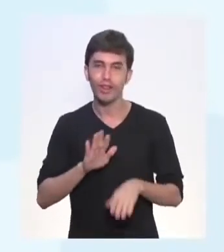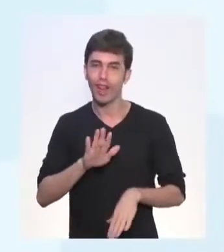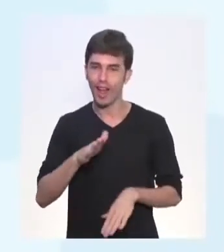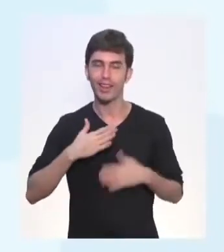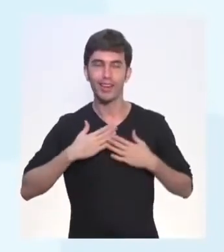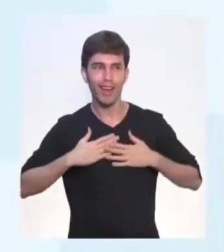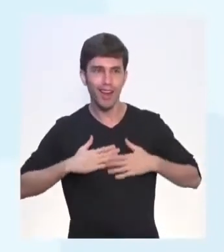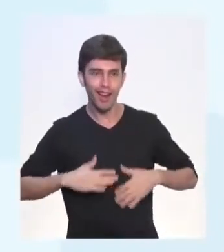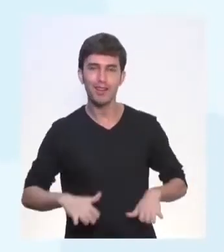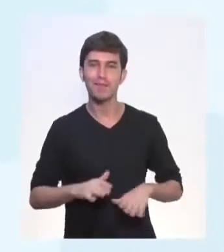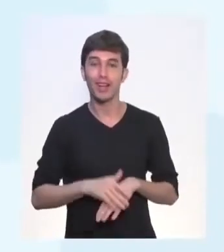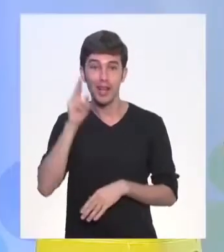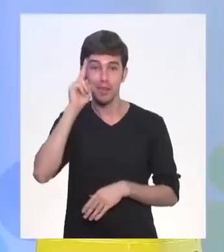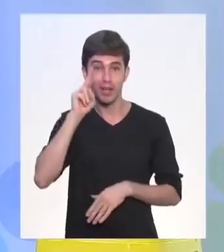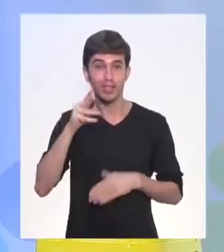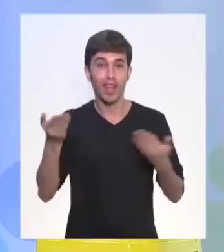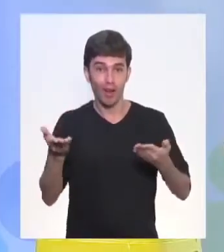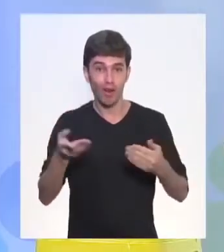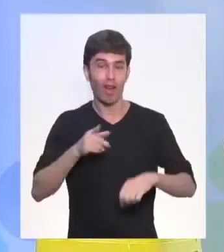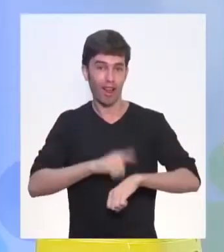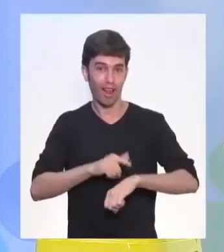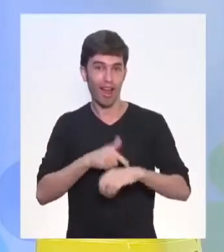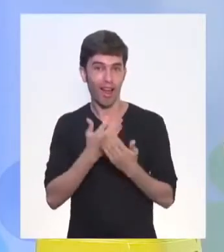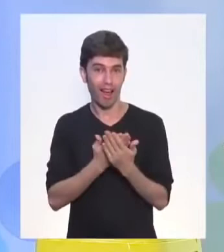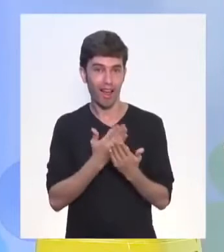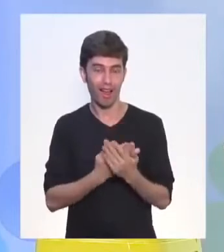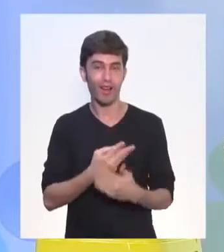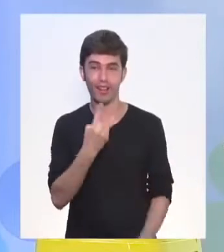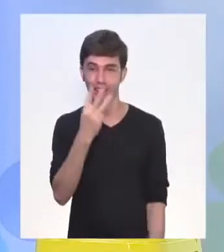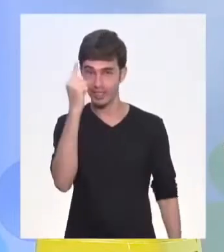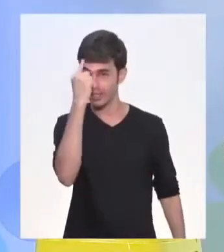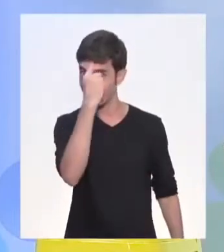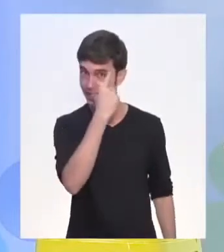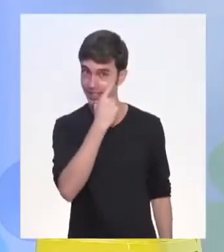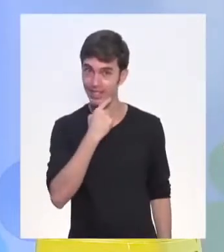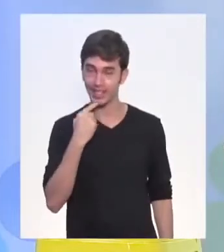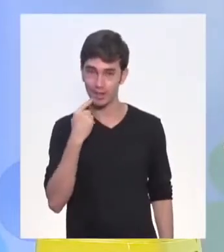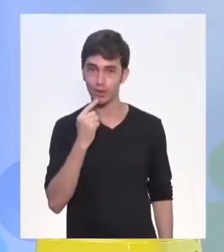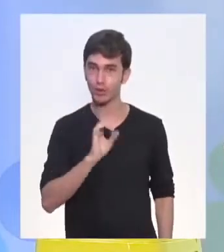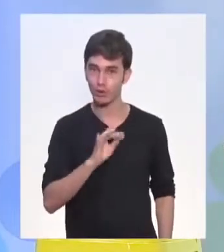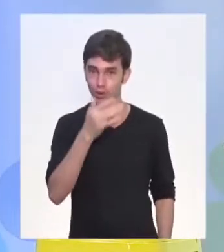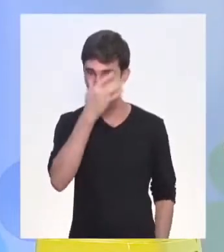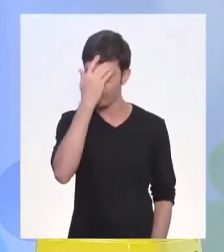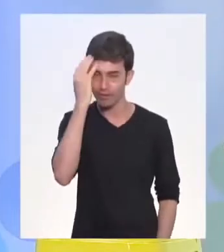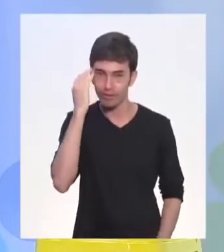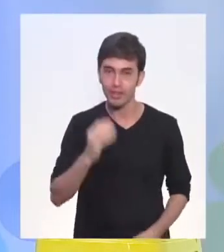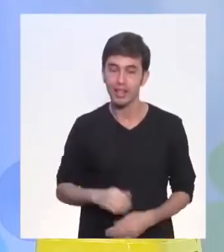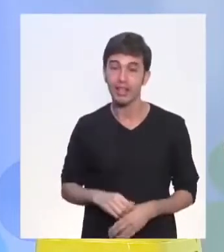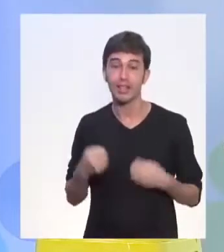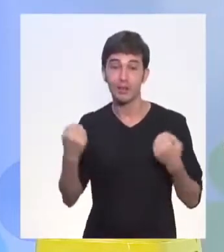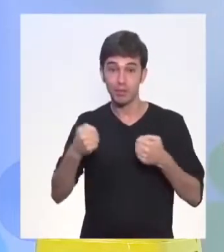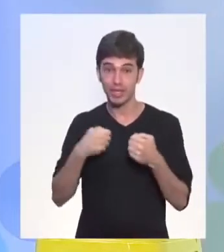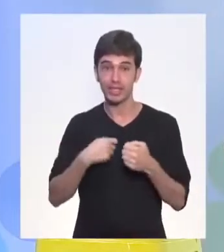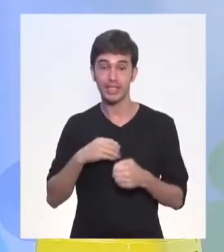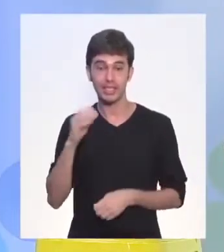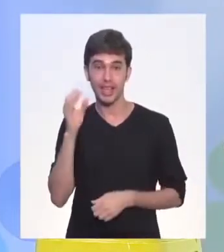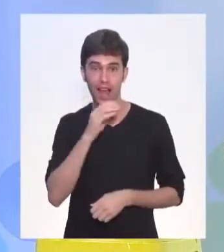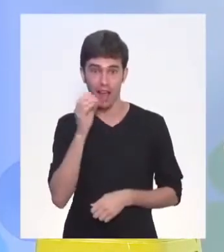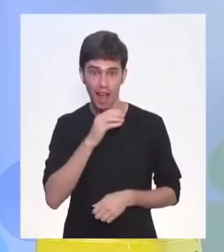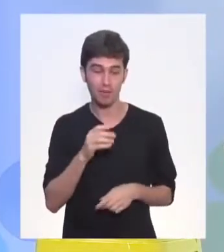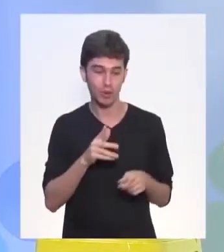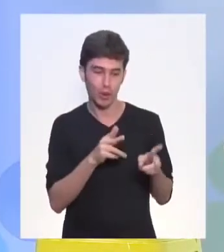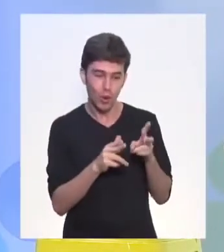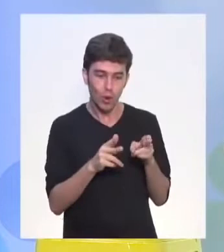tá? Lembrando que a nossa aula agora são apenas 30 minutos, tudo bem? Então, Exatamente. a gente tem que fazer recortes